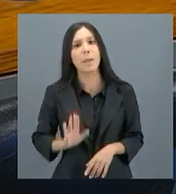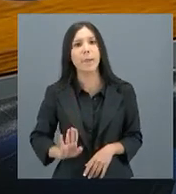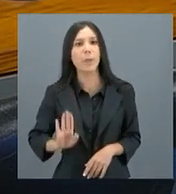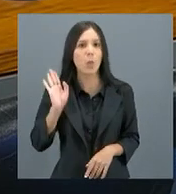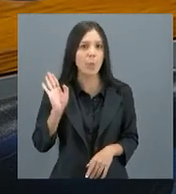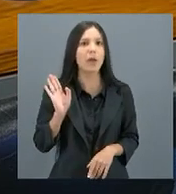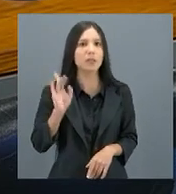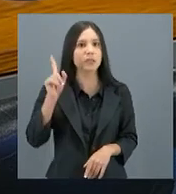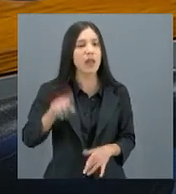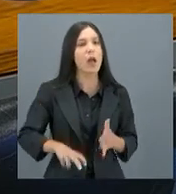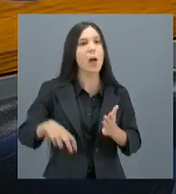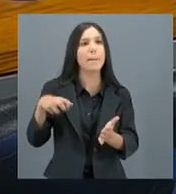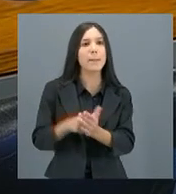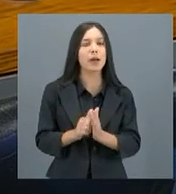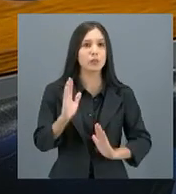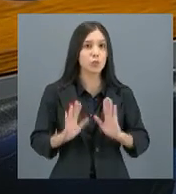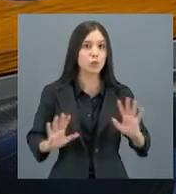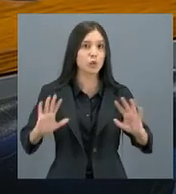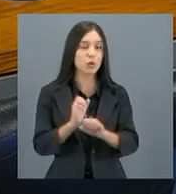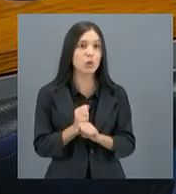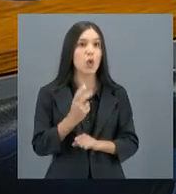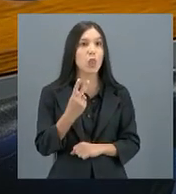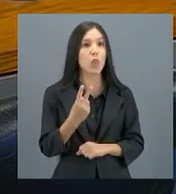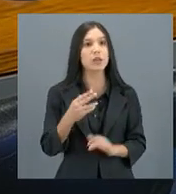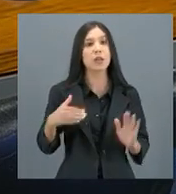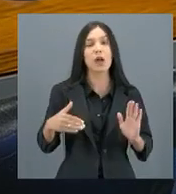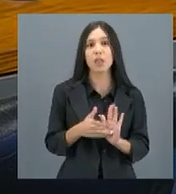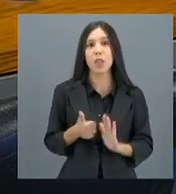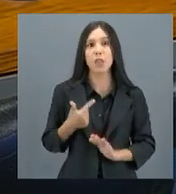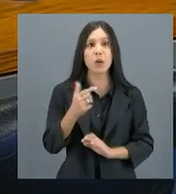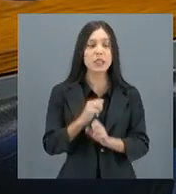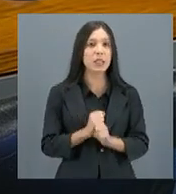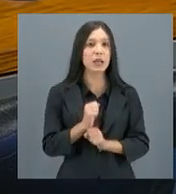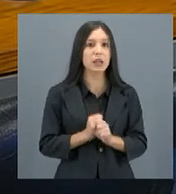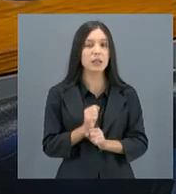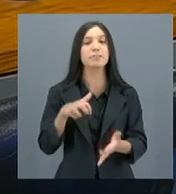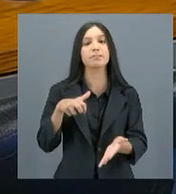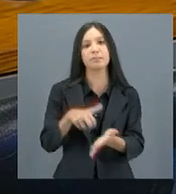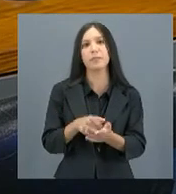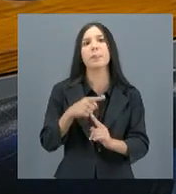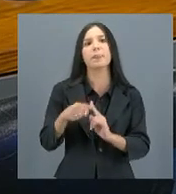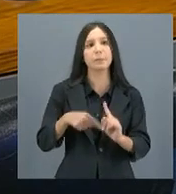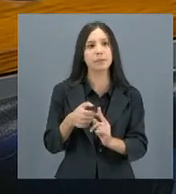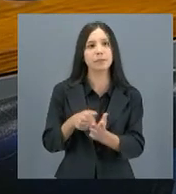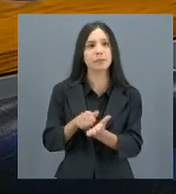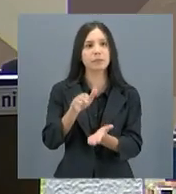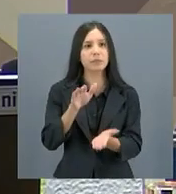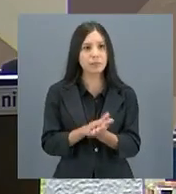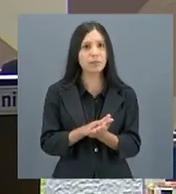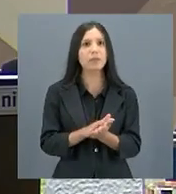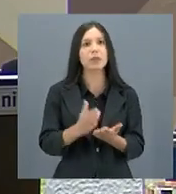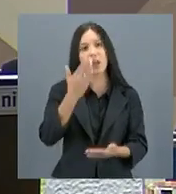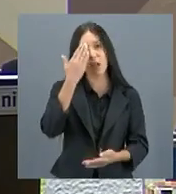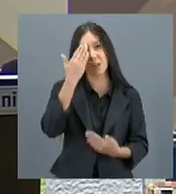tal vantagem, que é uma pena de reclusão de 2 a 12 anos de prisão e multa. Acredito que Vossa Excelência vai ter